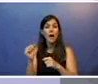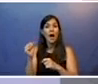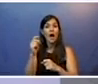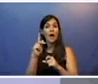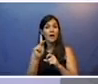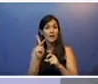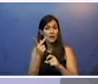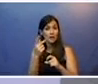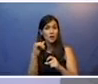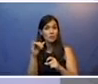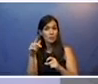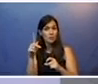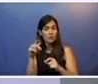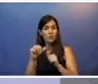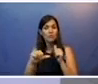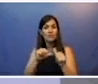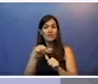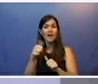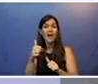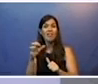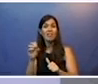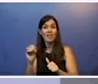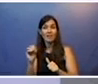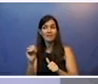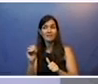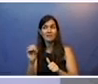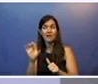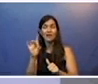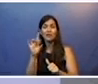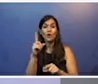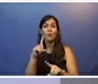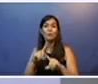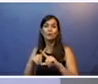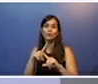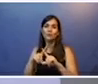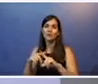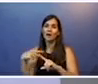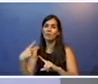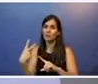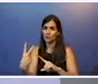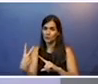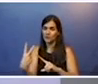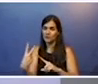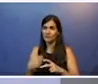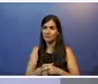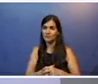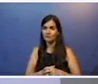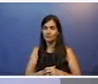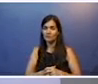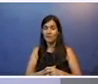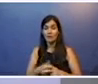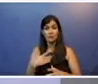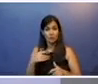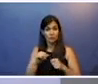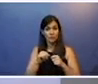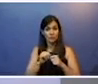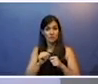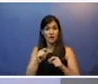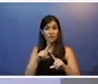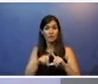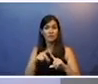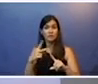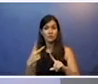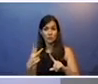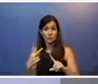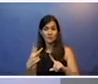hipotenusa virar 10? Eu faço vezes 2. Se eu fizer vezes 2 aqui embaixo, eu tenho que fazer vezes 2